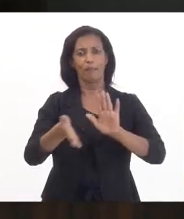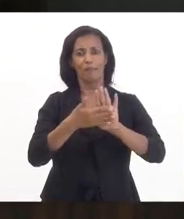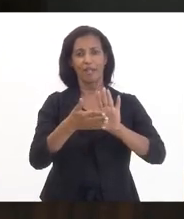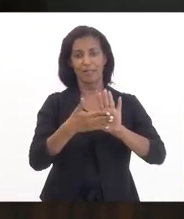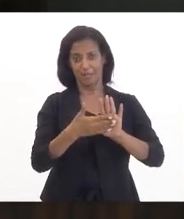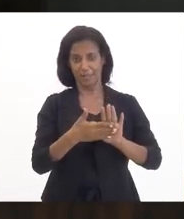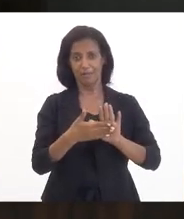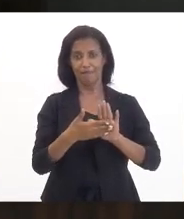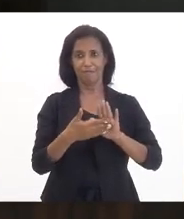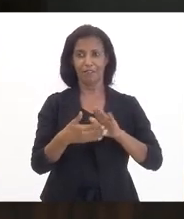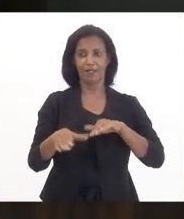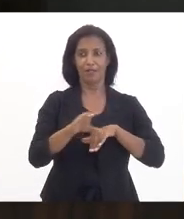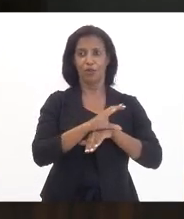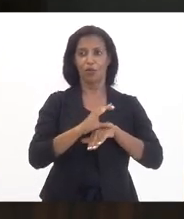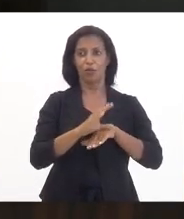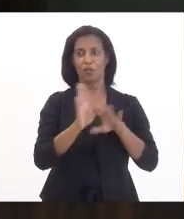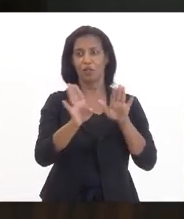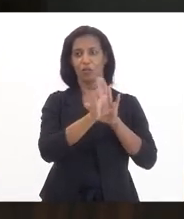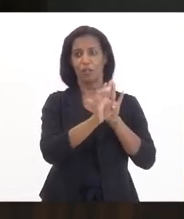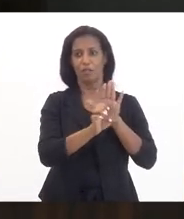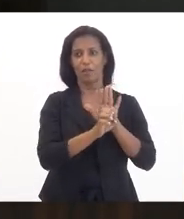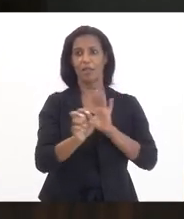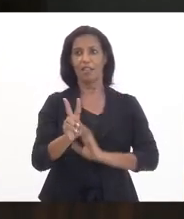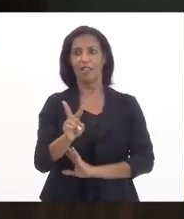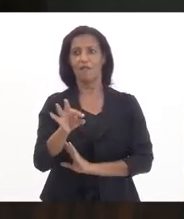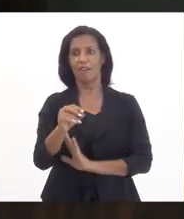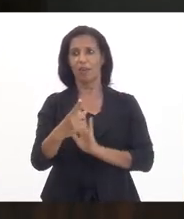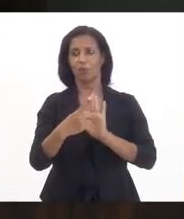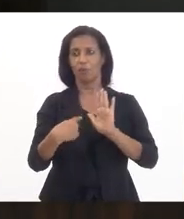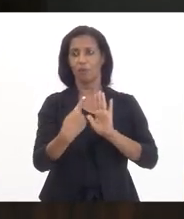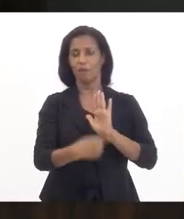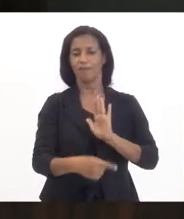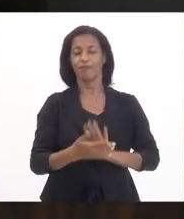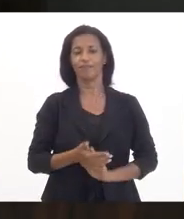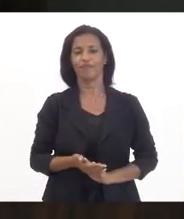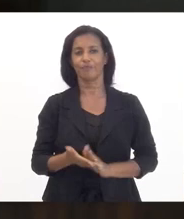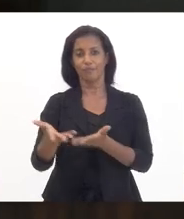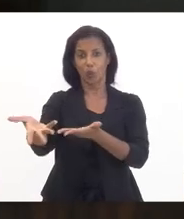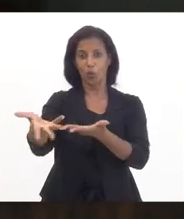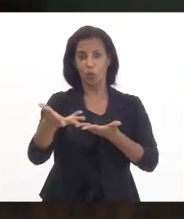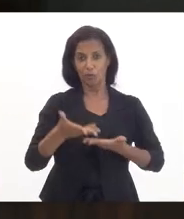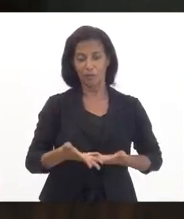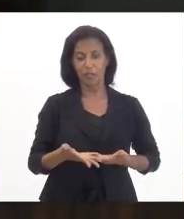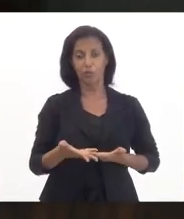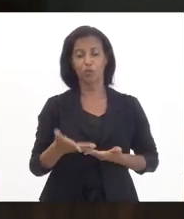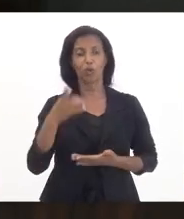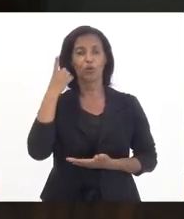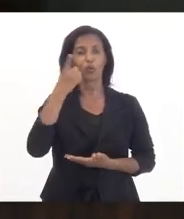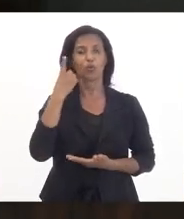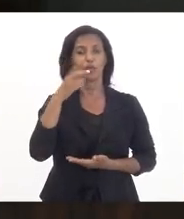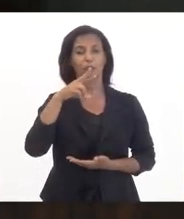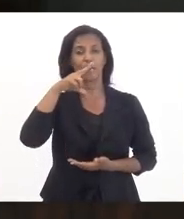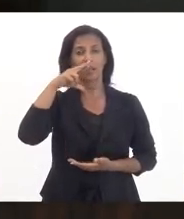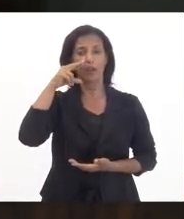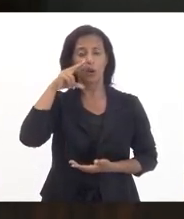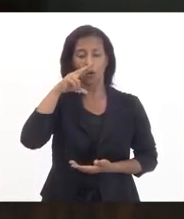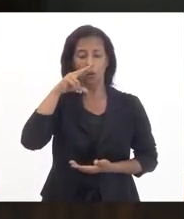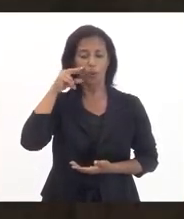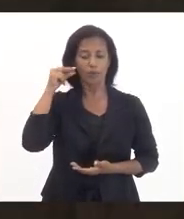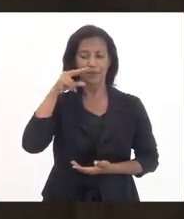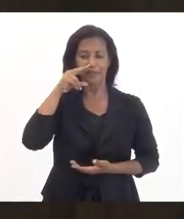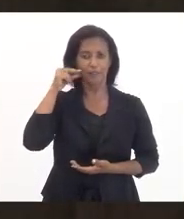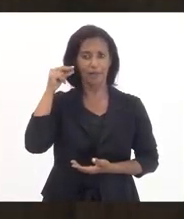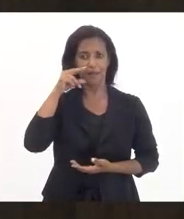da Comissão de Emendas Condicionais e Vetos. Para emissão de parecer, nobre deputado Rosenberg